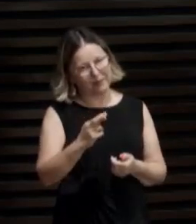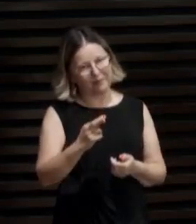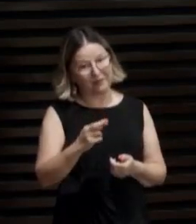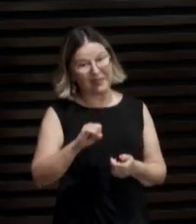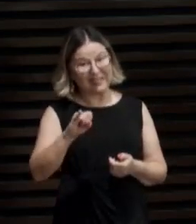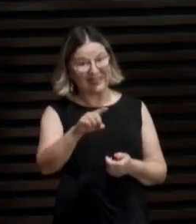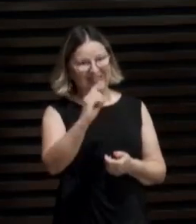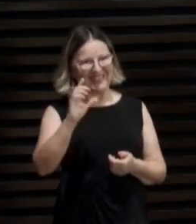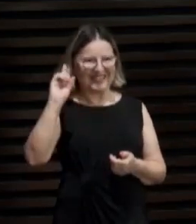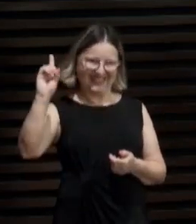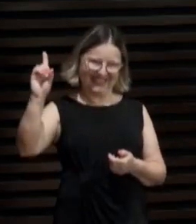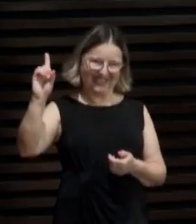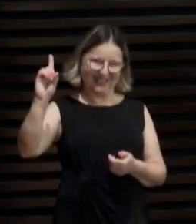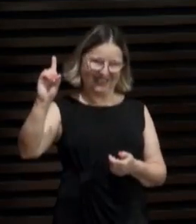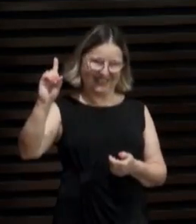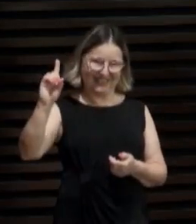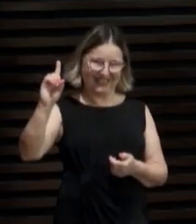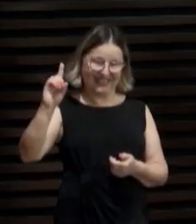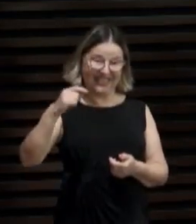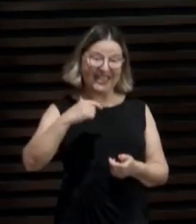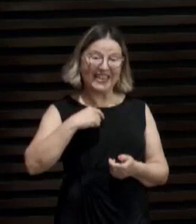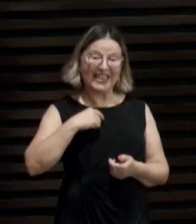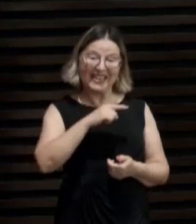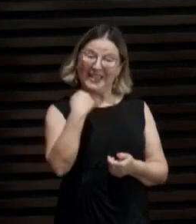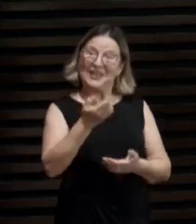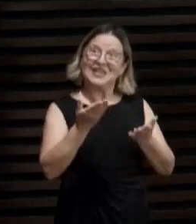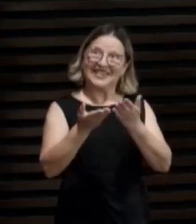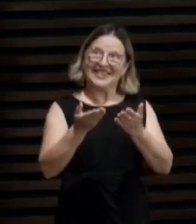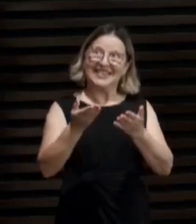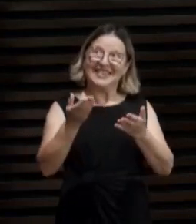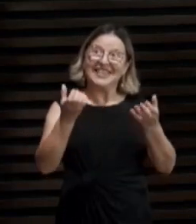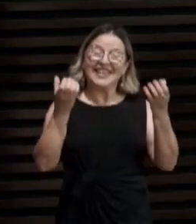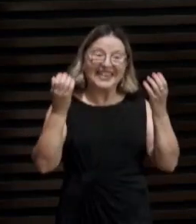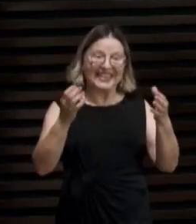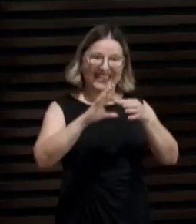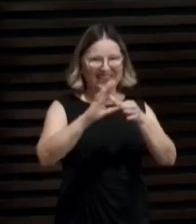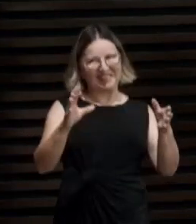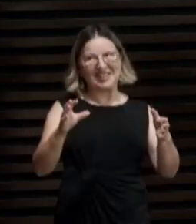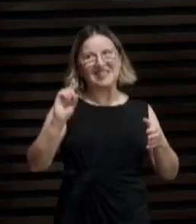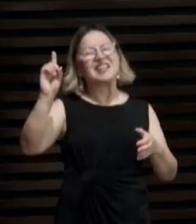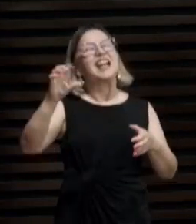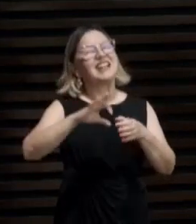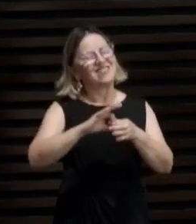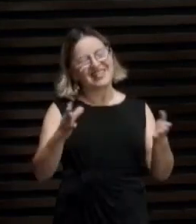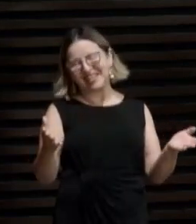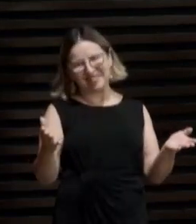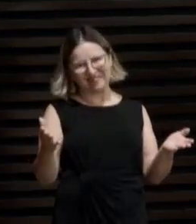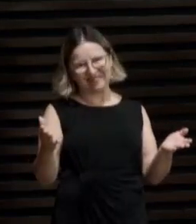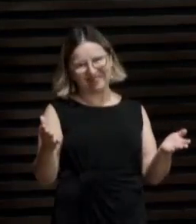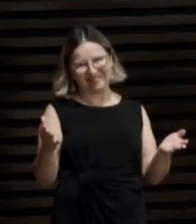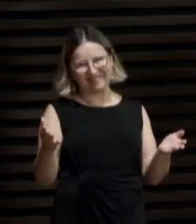o nosso Deus a quem servimos quer livrar-nos, ele nos livrará. Não existe aquela coisa,